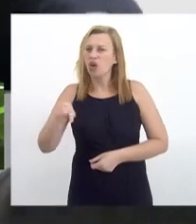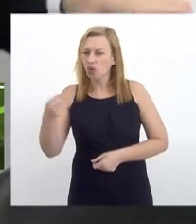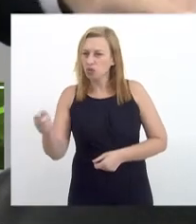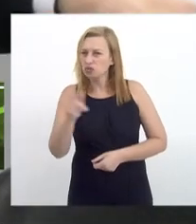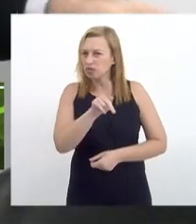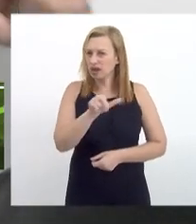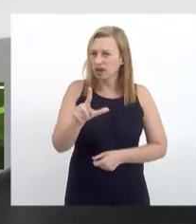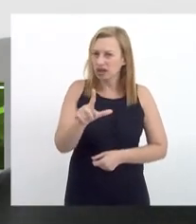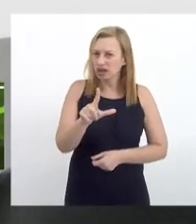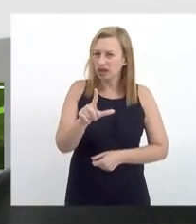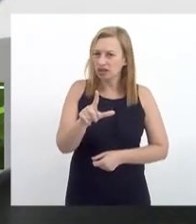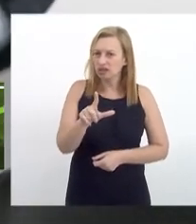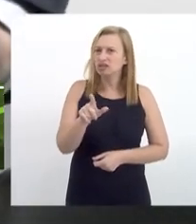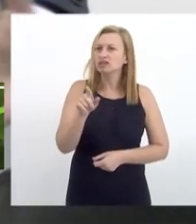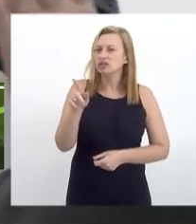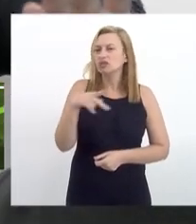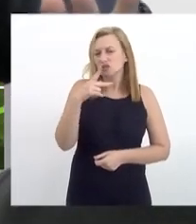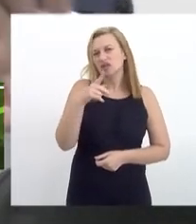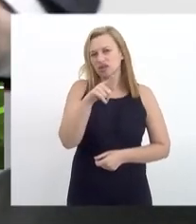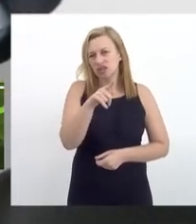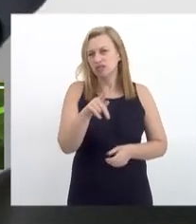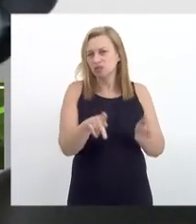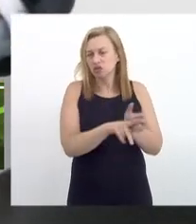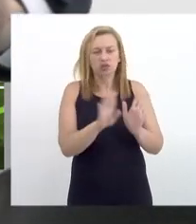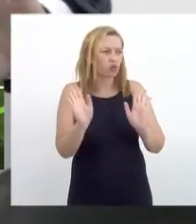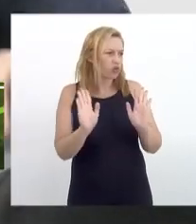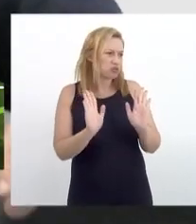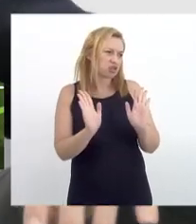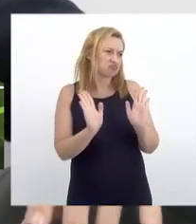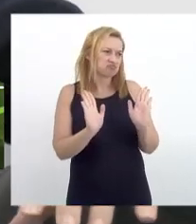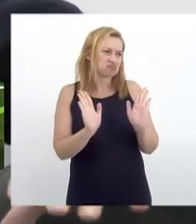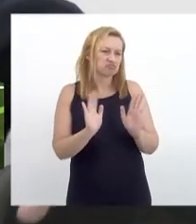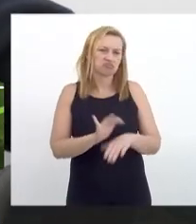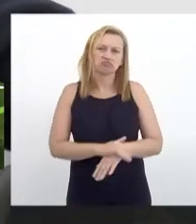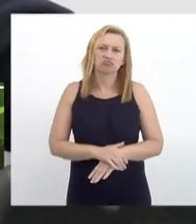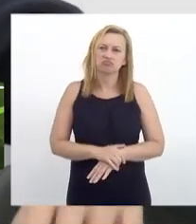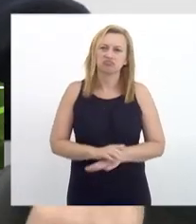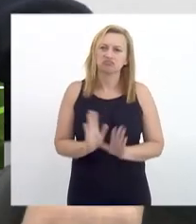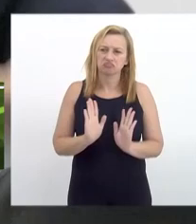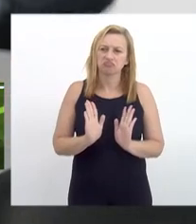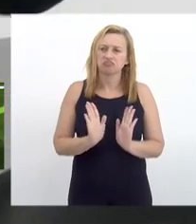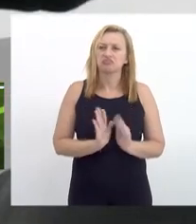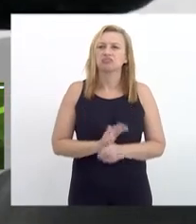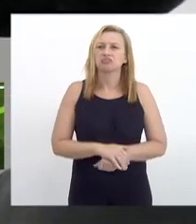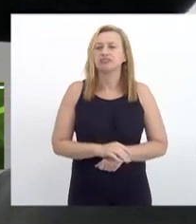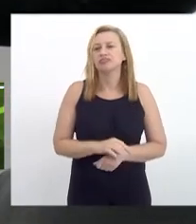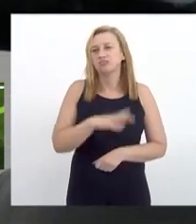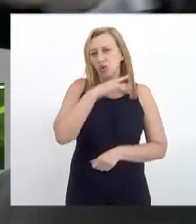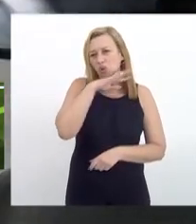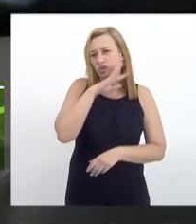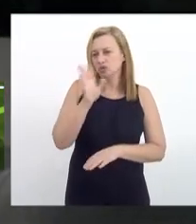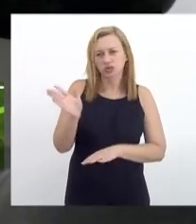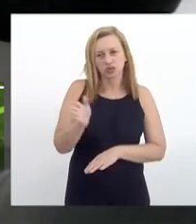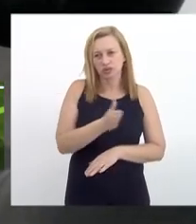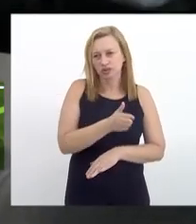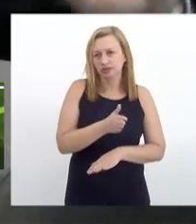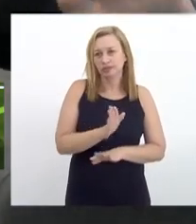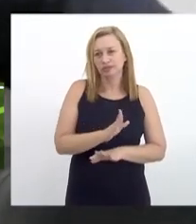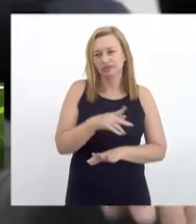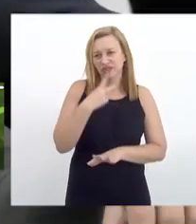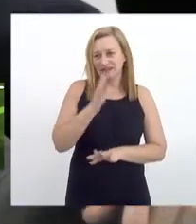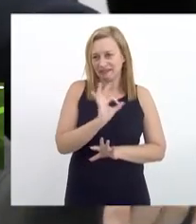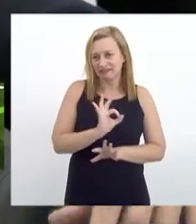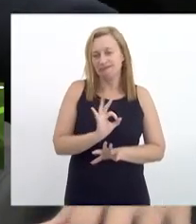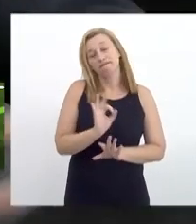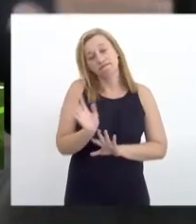mas ela me emendou nesse projeto mas tudo bem então não vou fazer coisa ruim a gente nem fala né